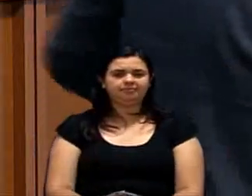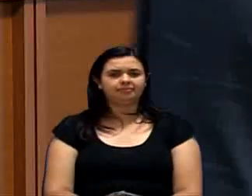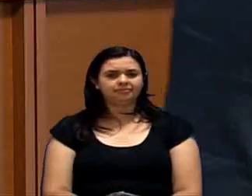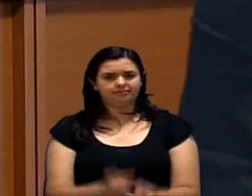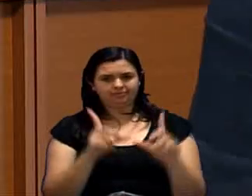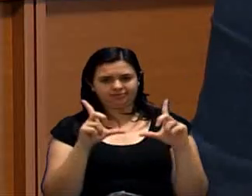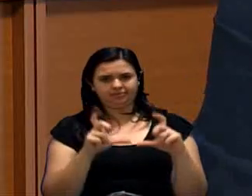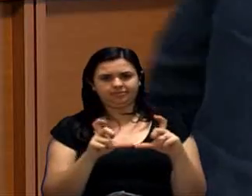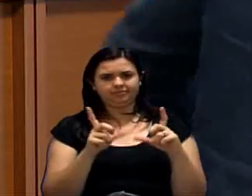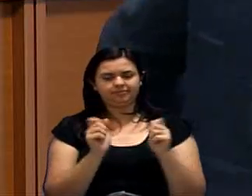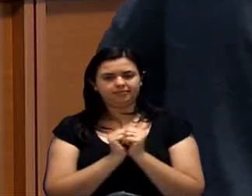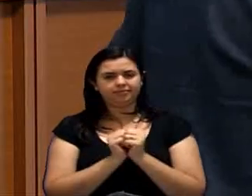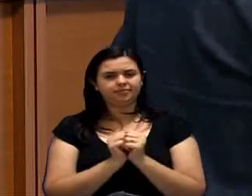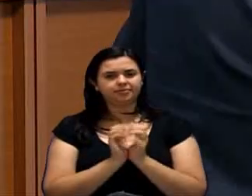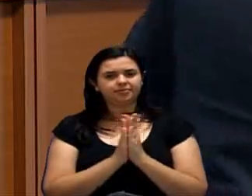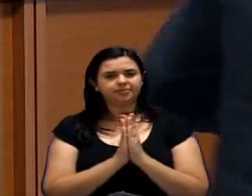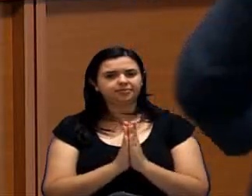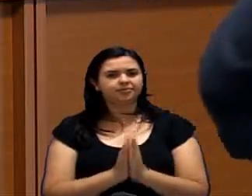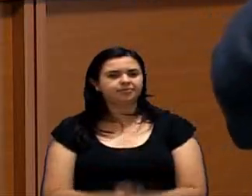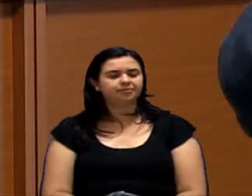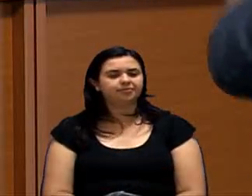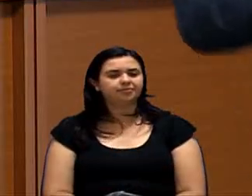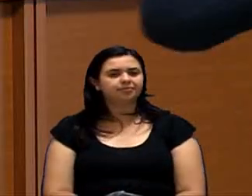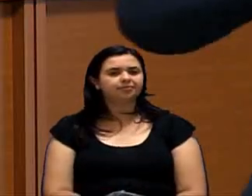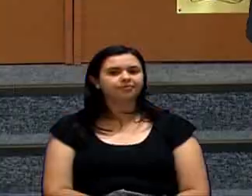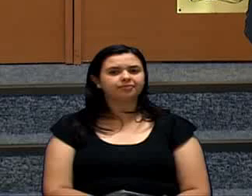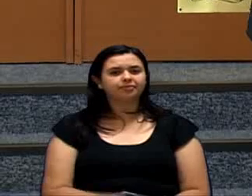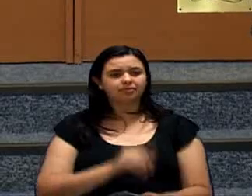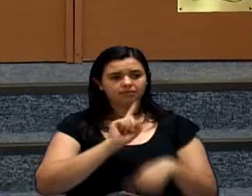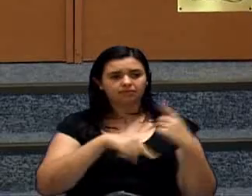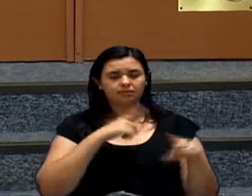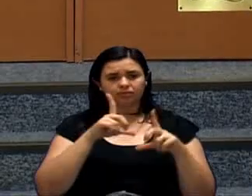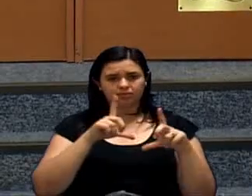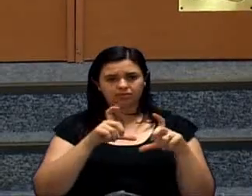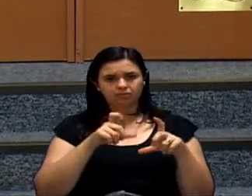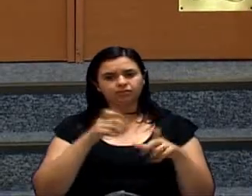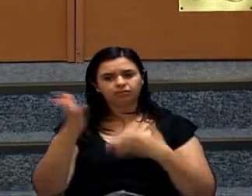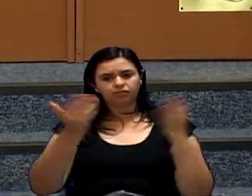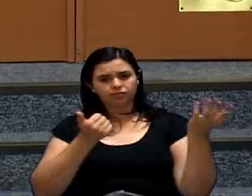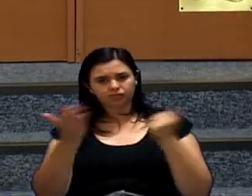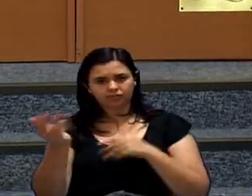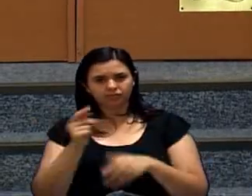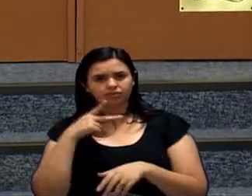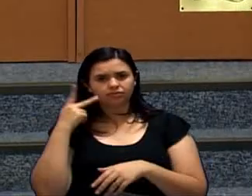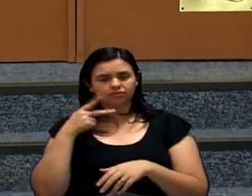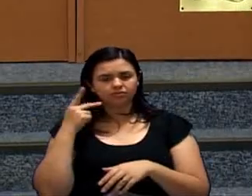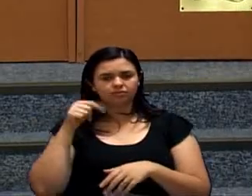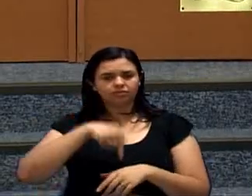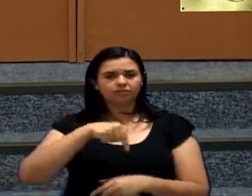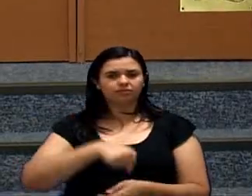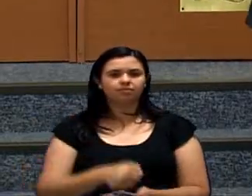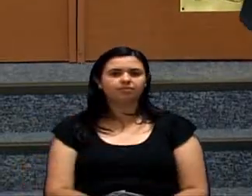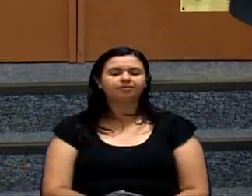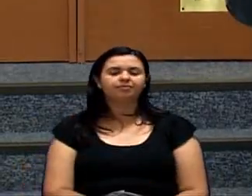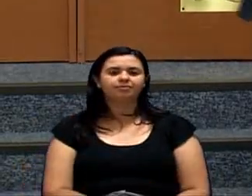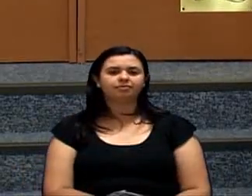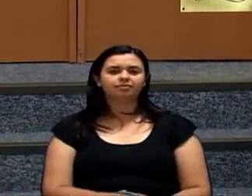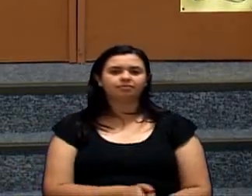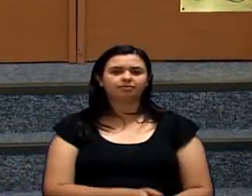tirar a foto? Isso, segura aqui. Vamos lá. Ajuda aqui, Marcelo, por favor. Depois da foto, chama os vereadores que estão aqui, o Fausto, tá bom?